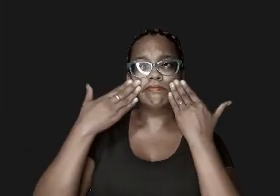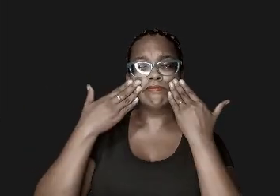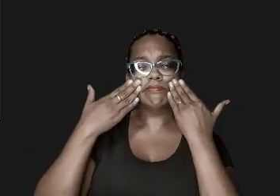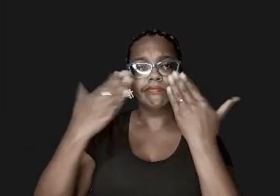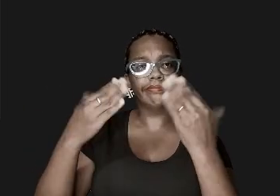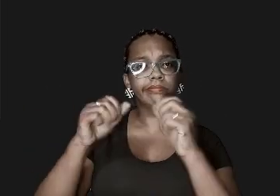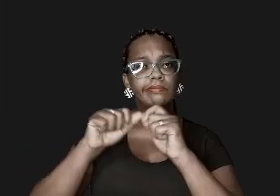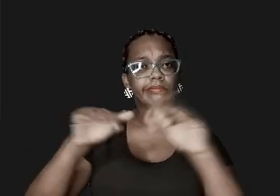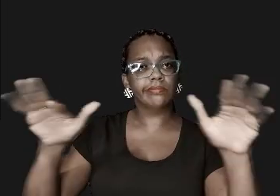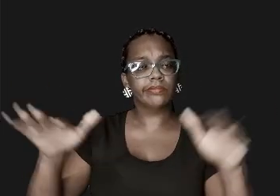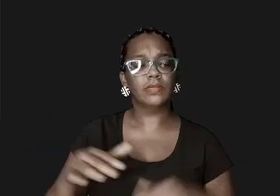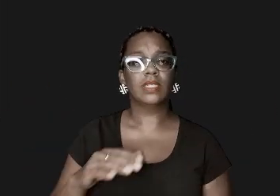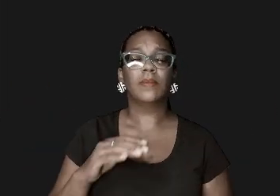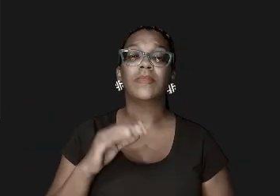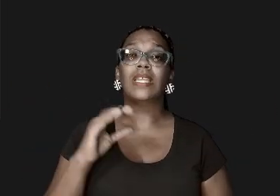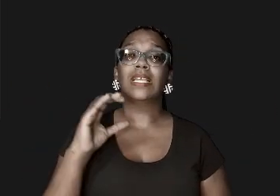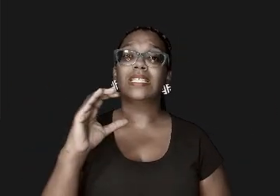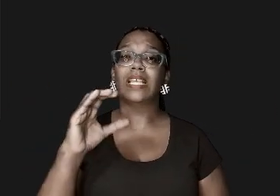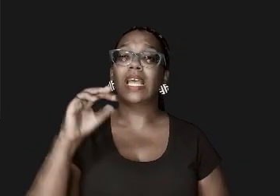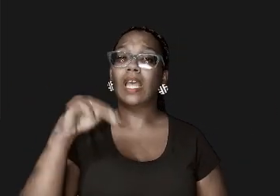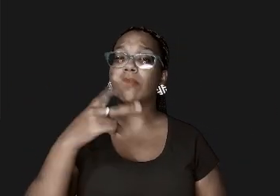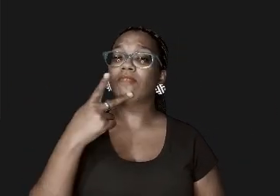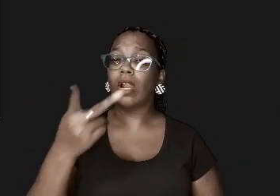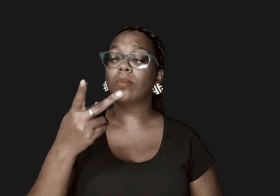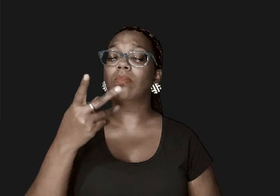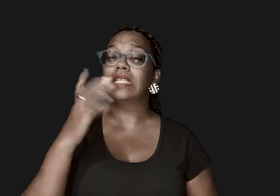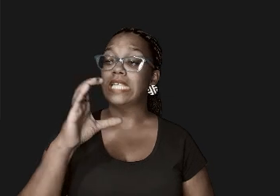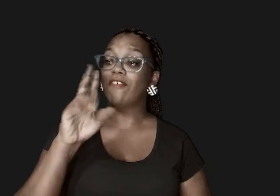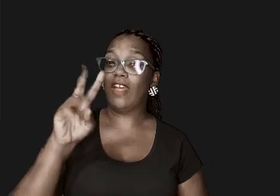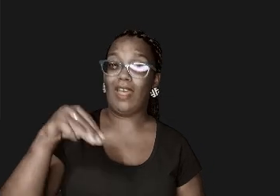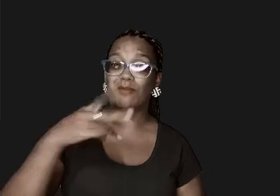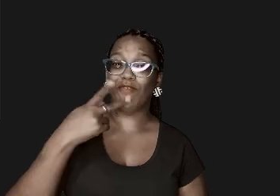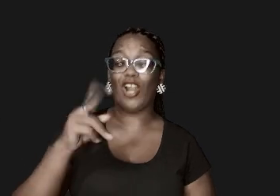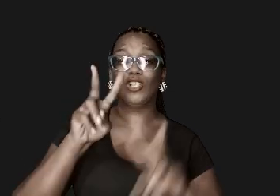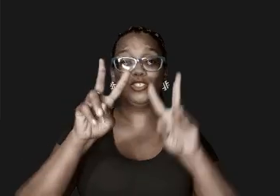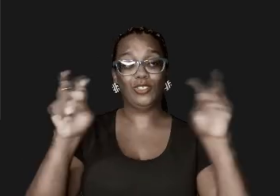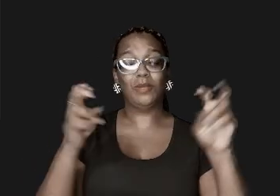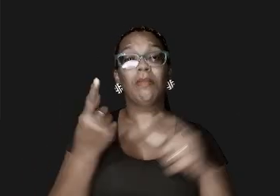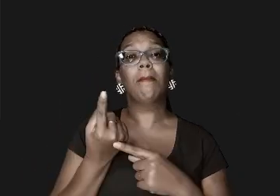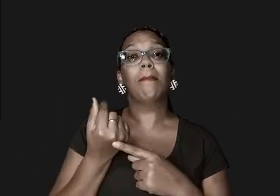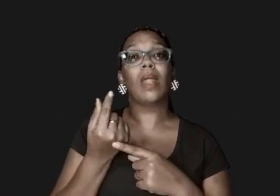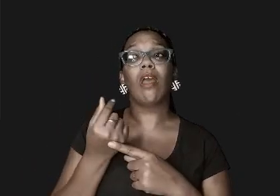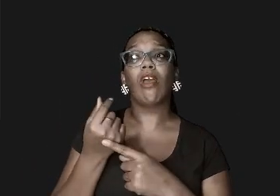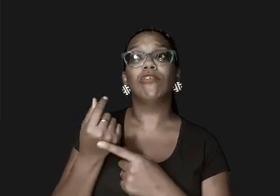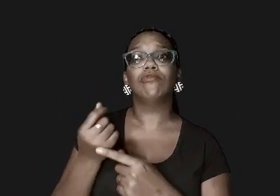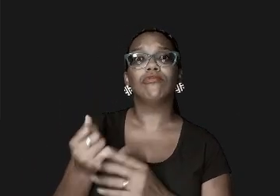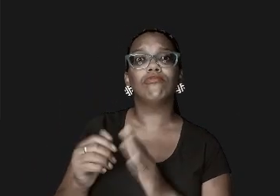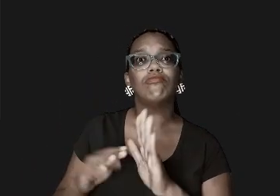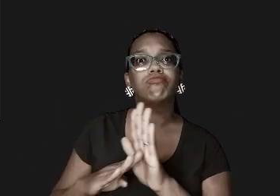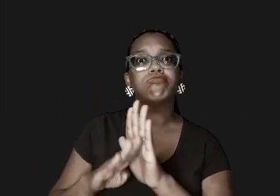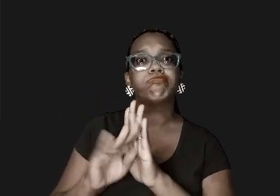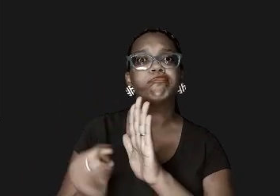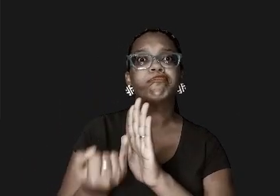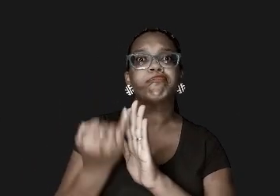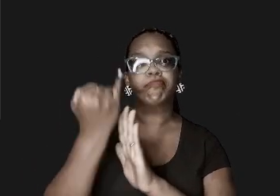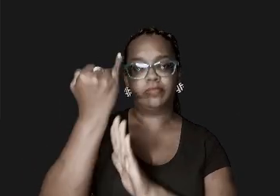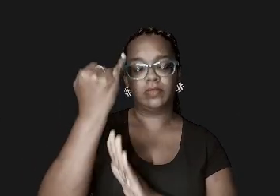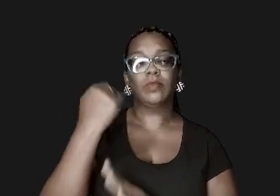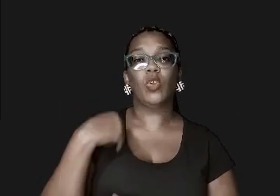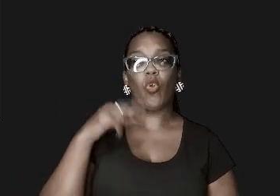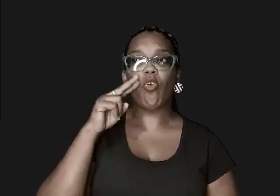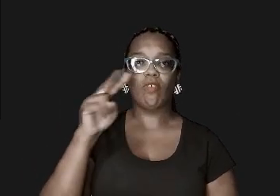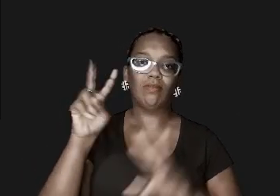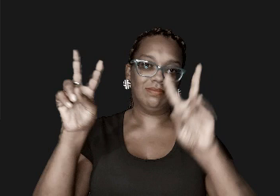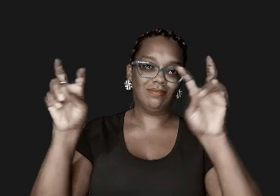é evidente que é uma população de preço de caráter informacional vai se tornando cada vez mais Evidente fala bastante